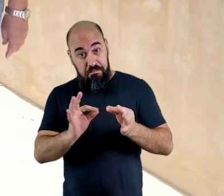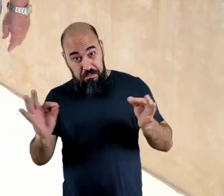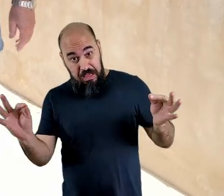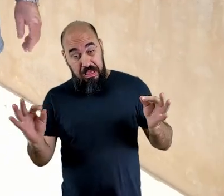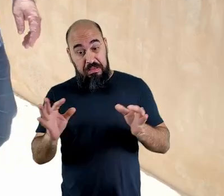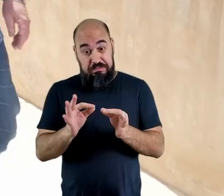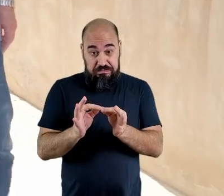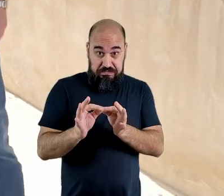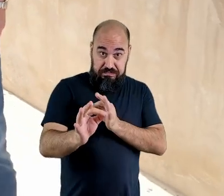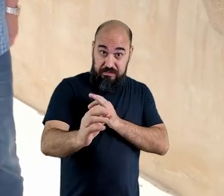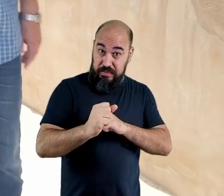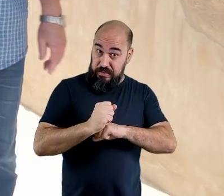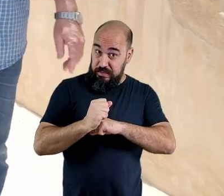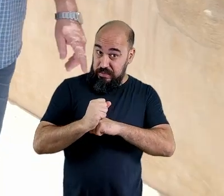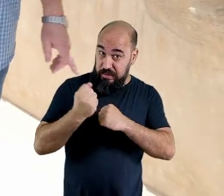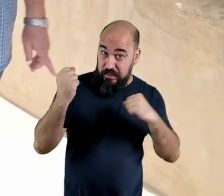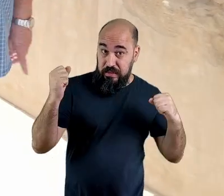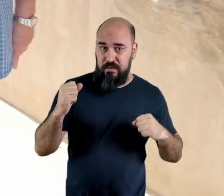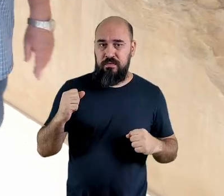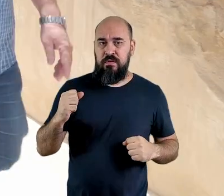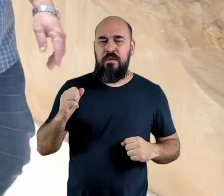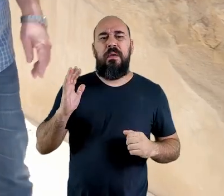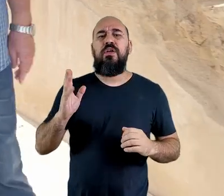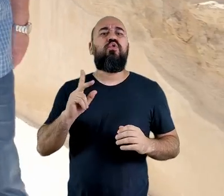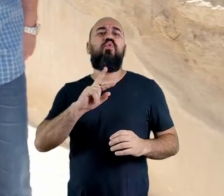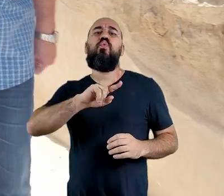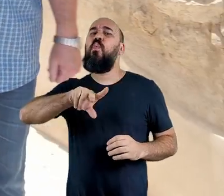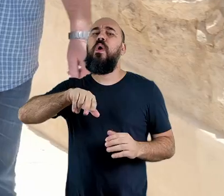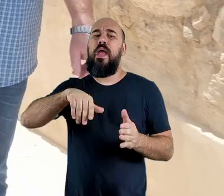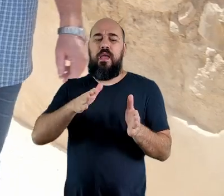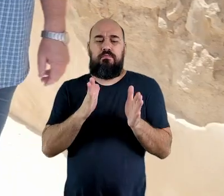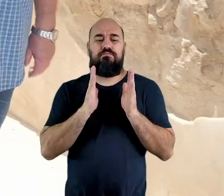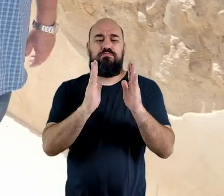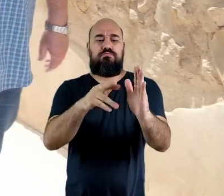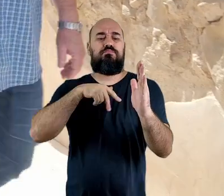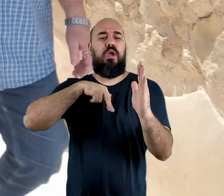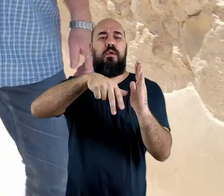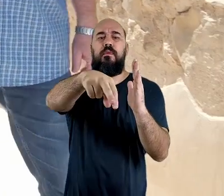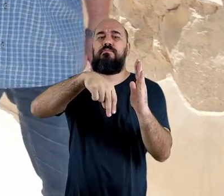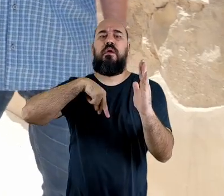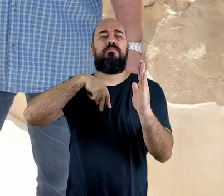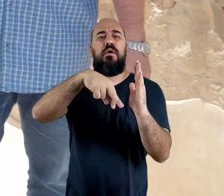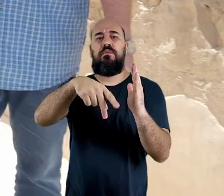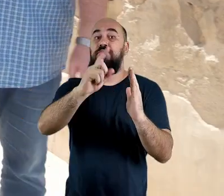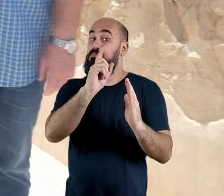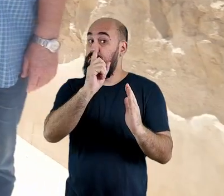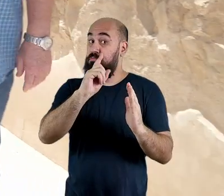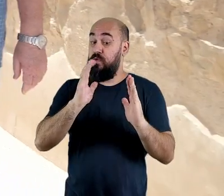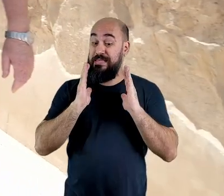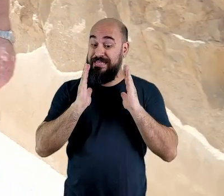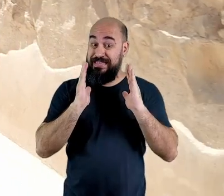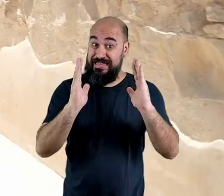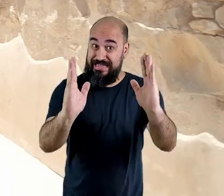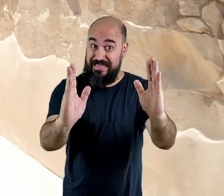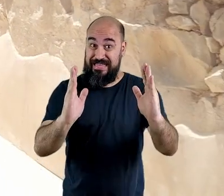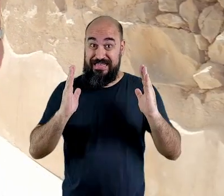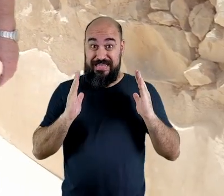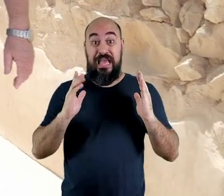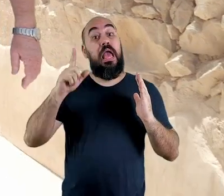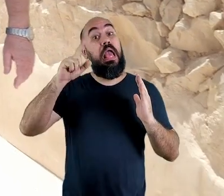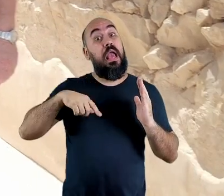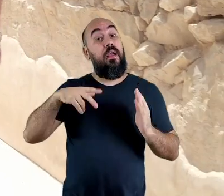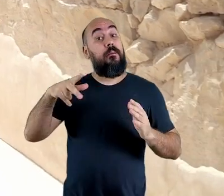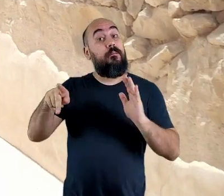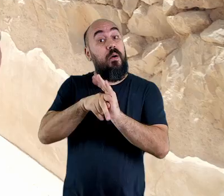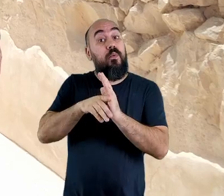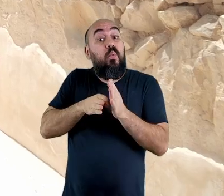das seções, das muitas seções de armazéns de alimentos que Herodes tinha aqui. Num espaço como este, aliás, em vários como este